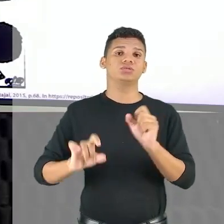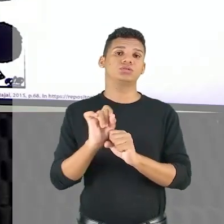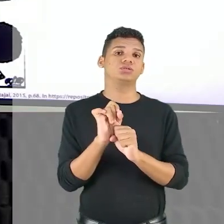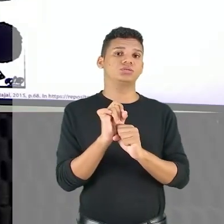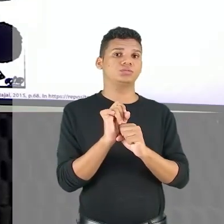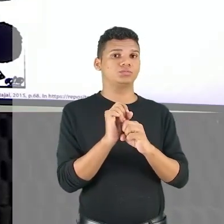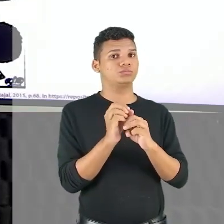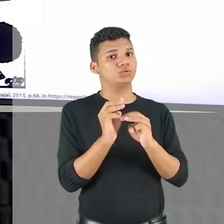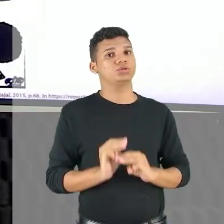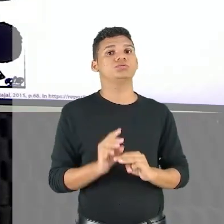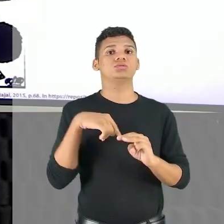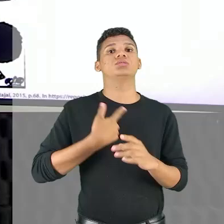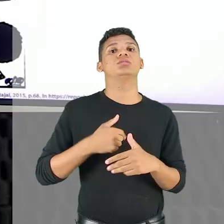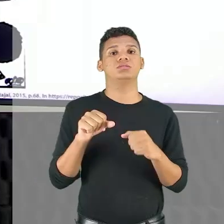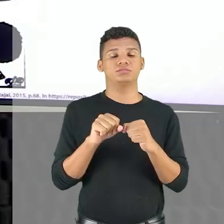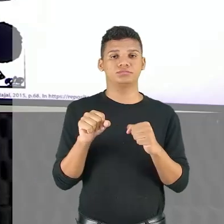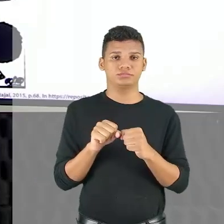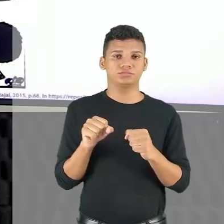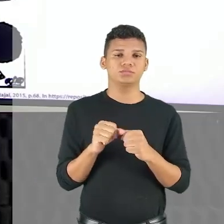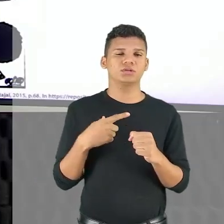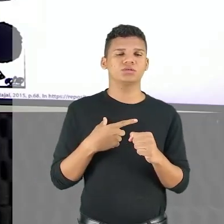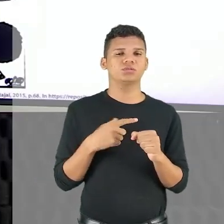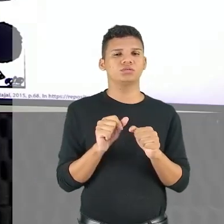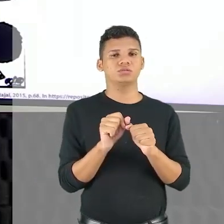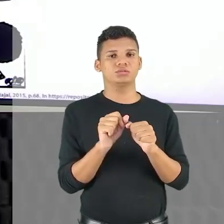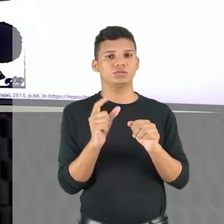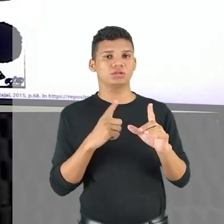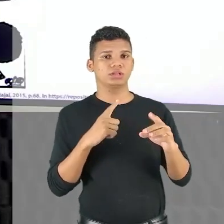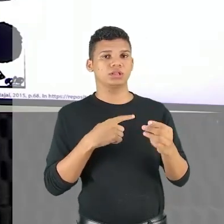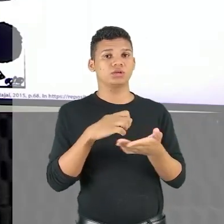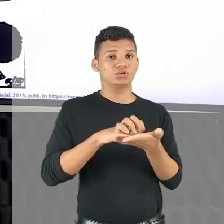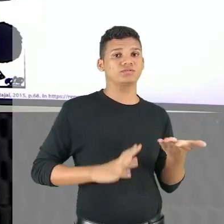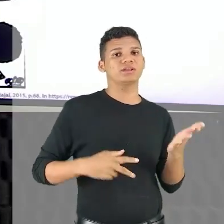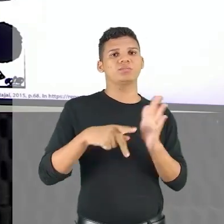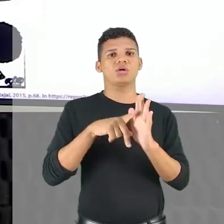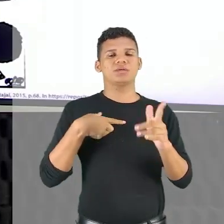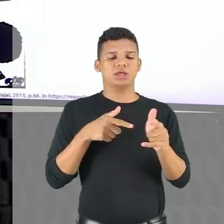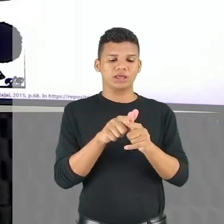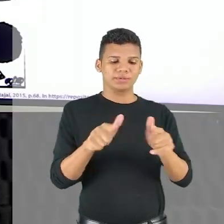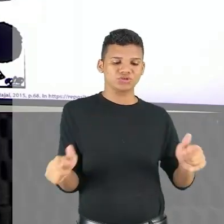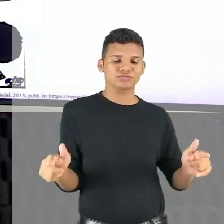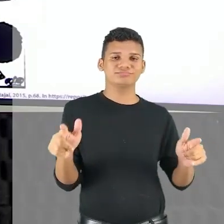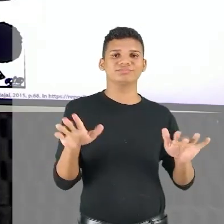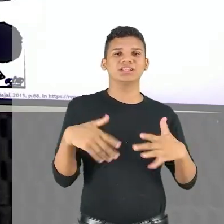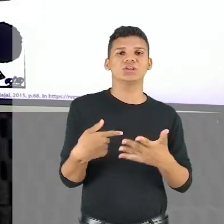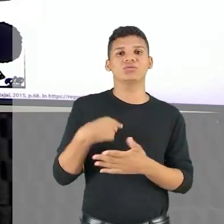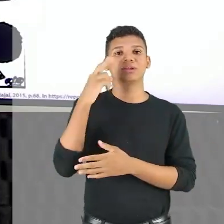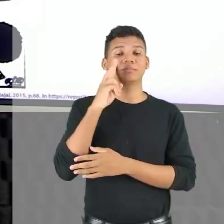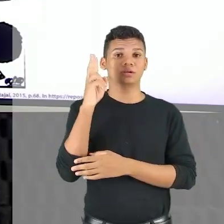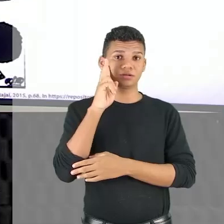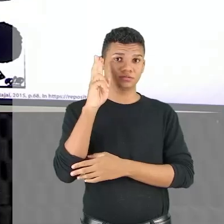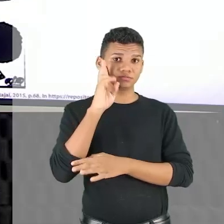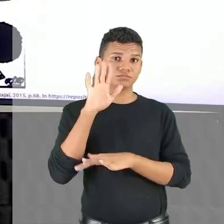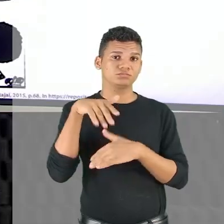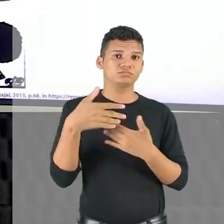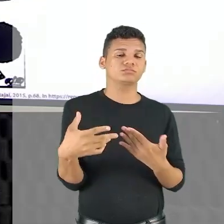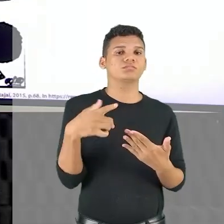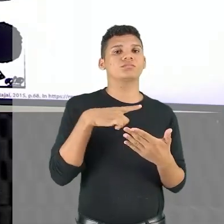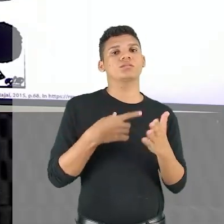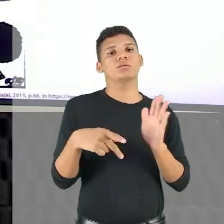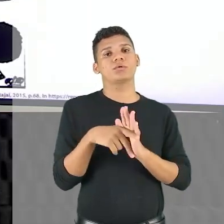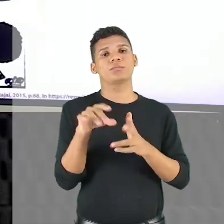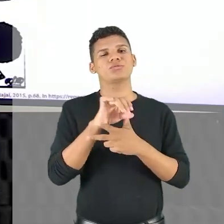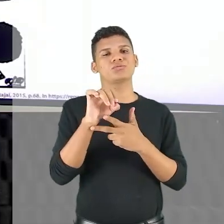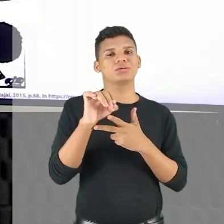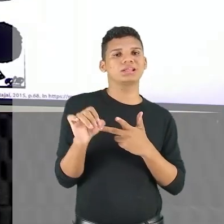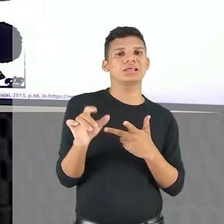Enem que obtiveram essas questões que envolvem a parte gramatical, tá? Lembrando que as questões do Enem, elas